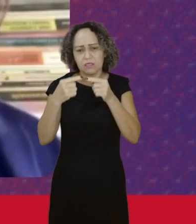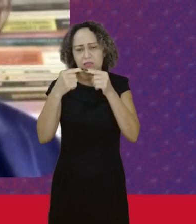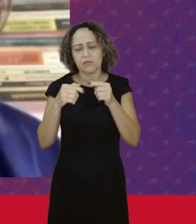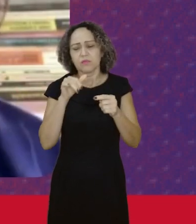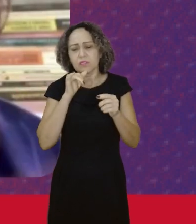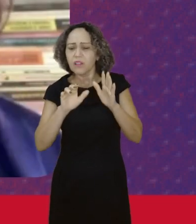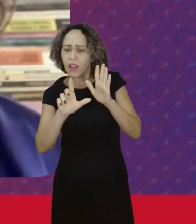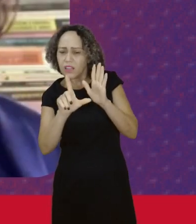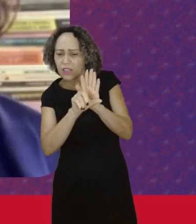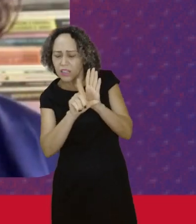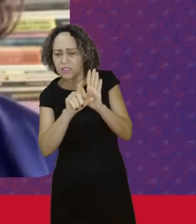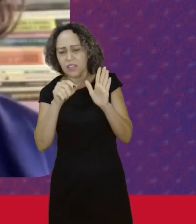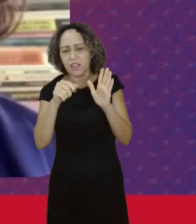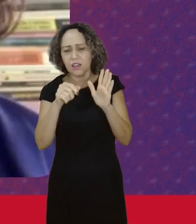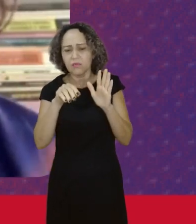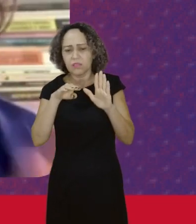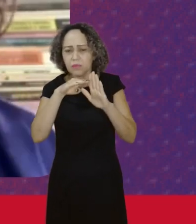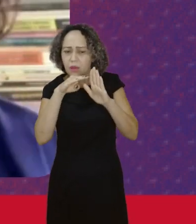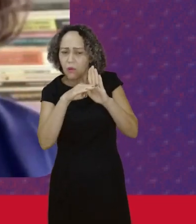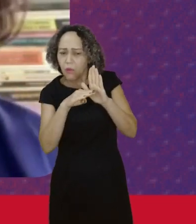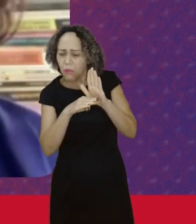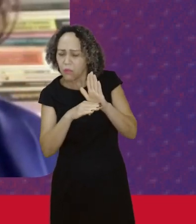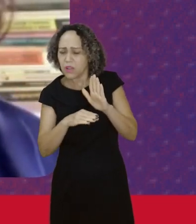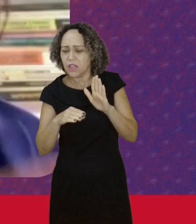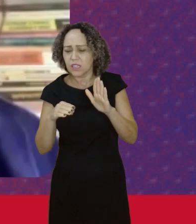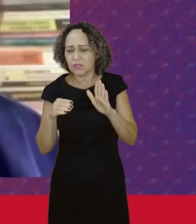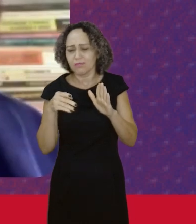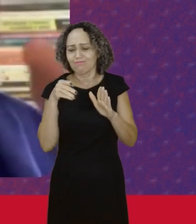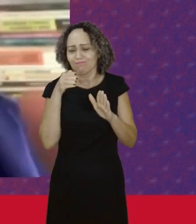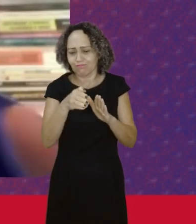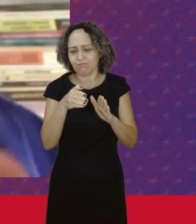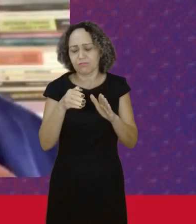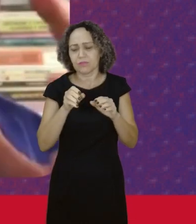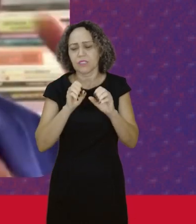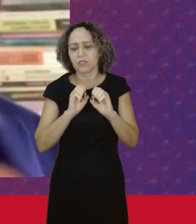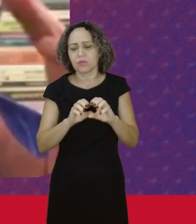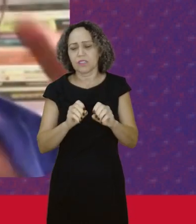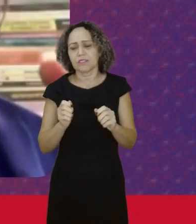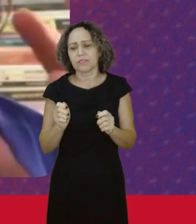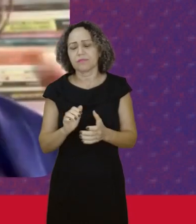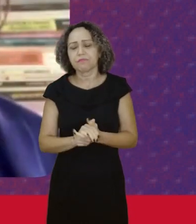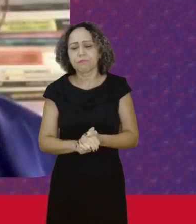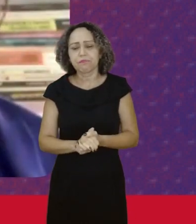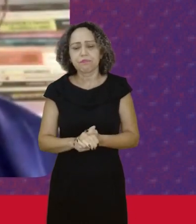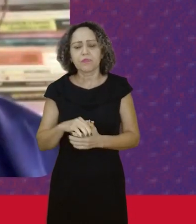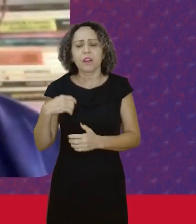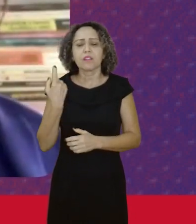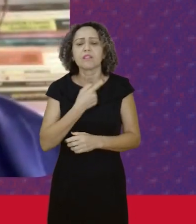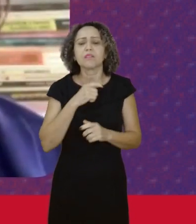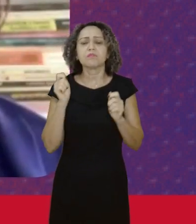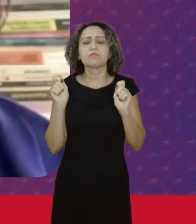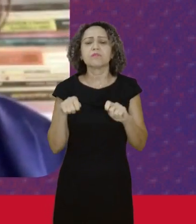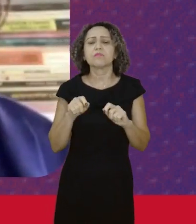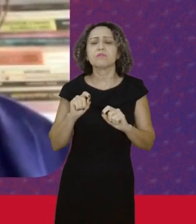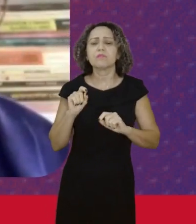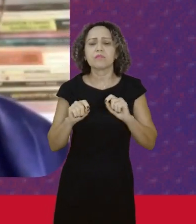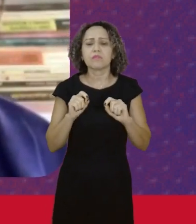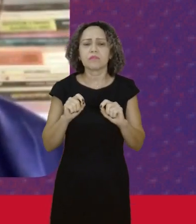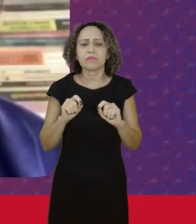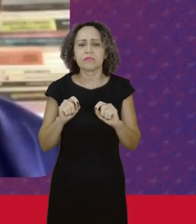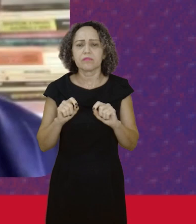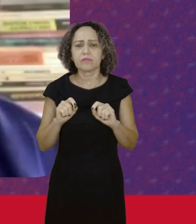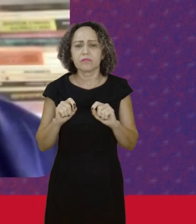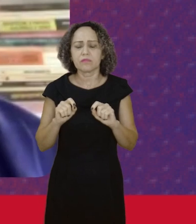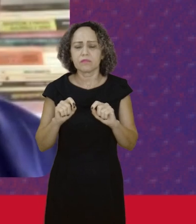de educação, eu vou falar bastante disso nas próximas aulas, para que nós possamos, de fato, superar